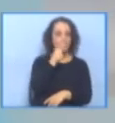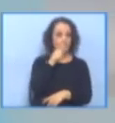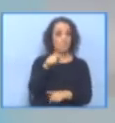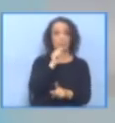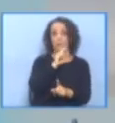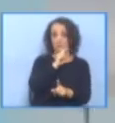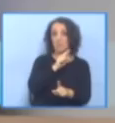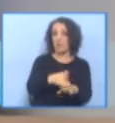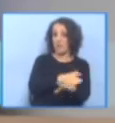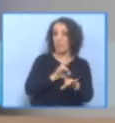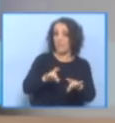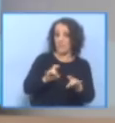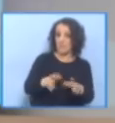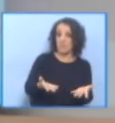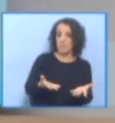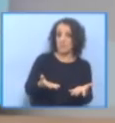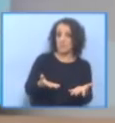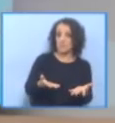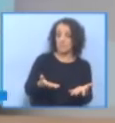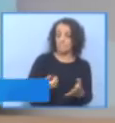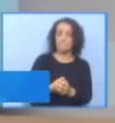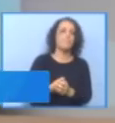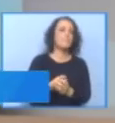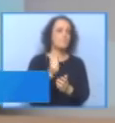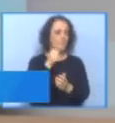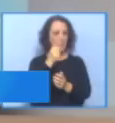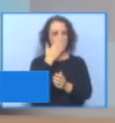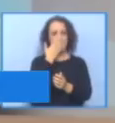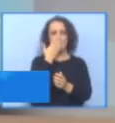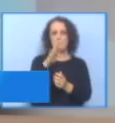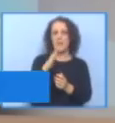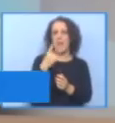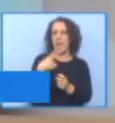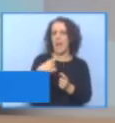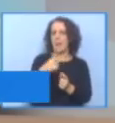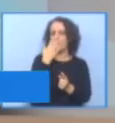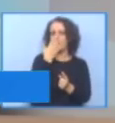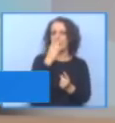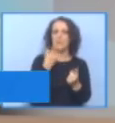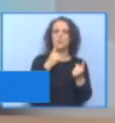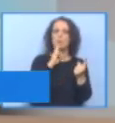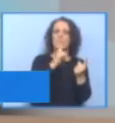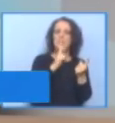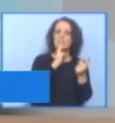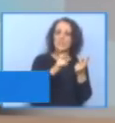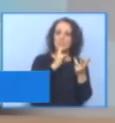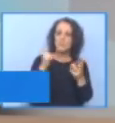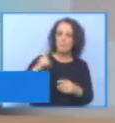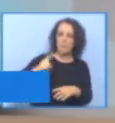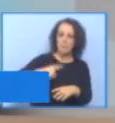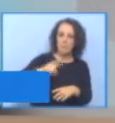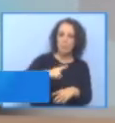sido evitada, Graça Franco. Aparentemente, de facto, há aqui assim uma sucessão de avisos em relação à possibilidade de